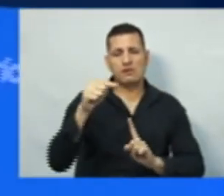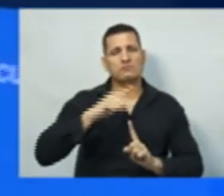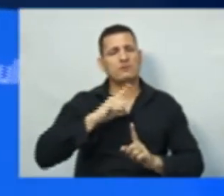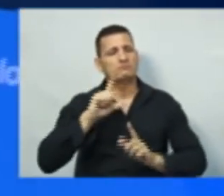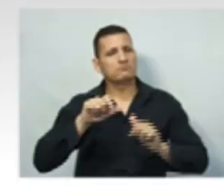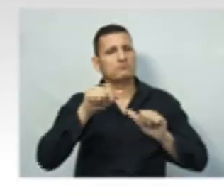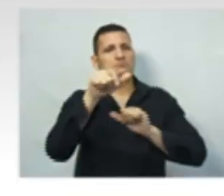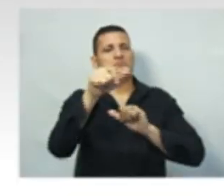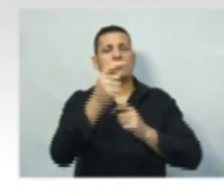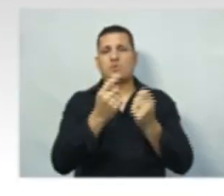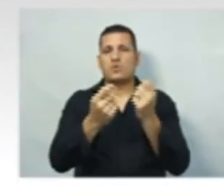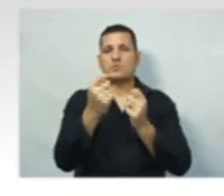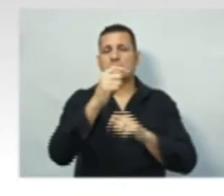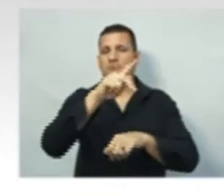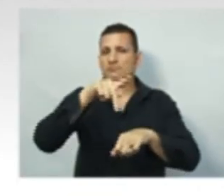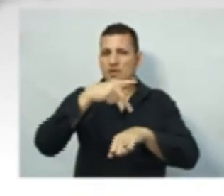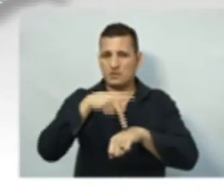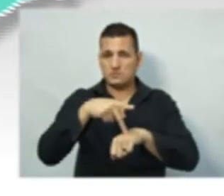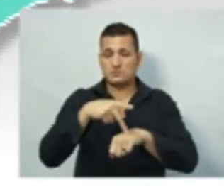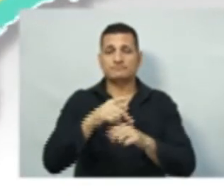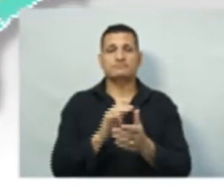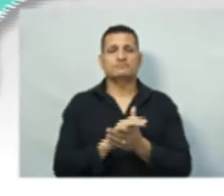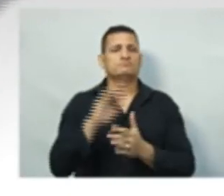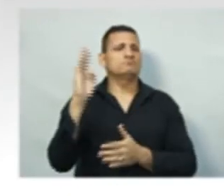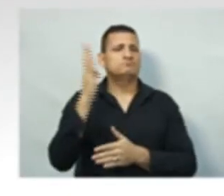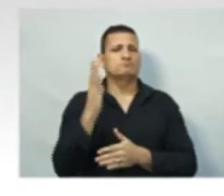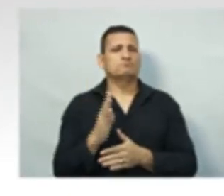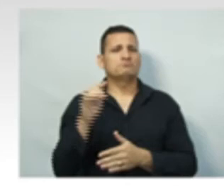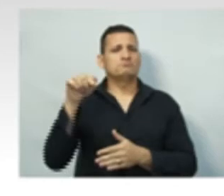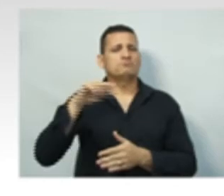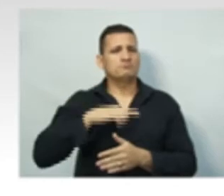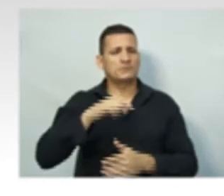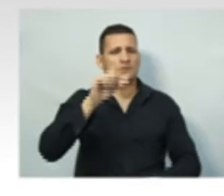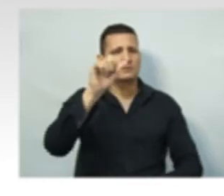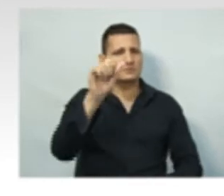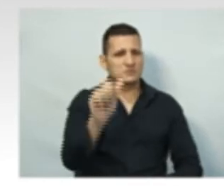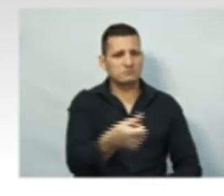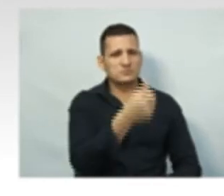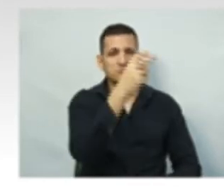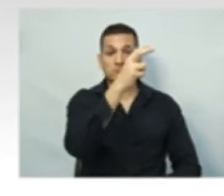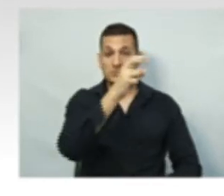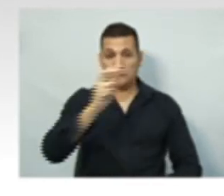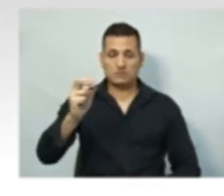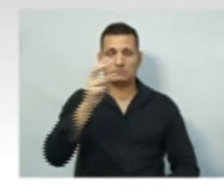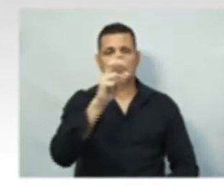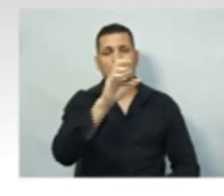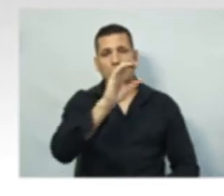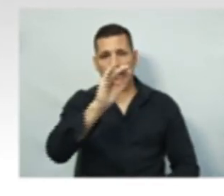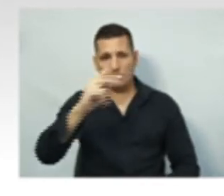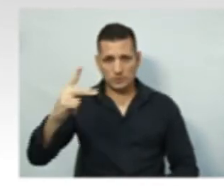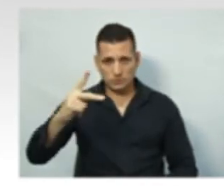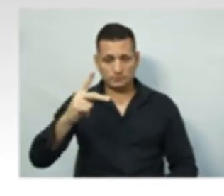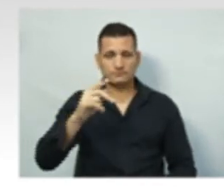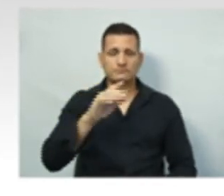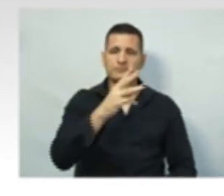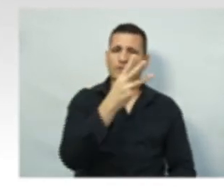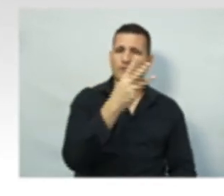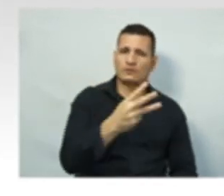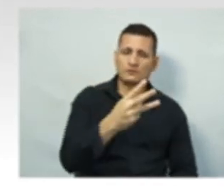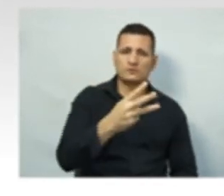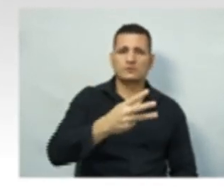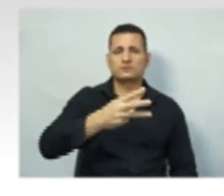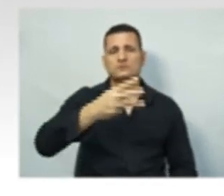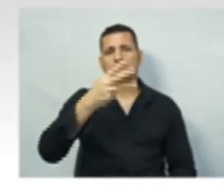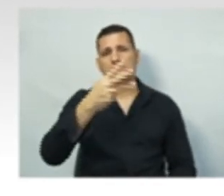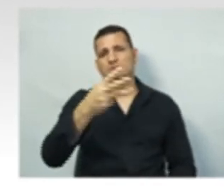do país. No Brasil, existem mais de 6.500 cooperativas. São 338